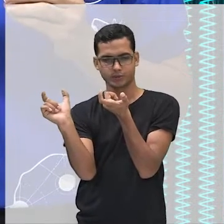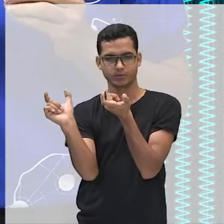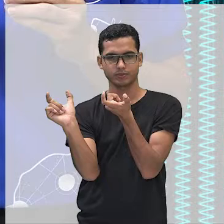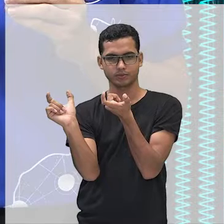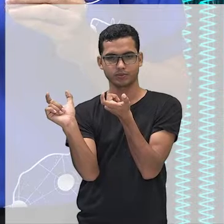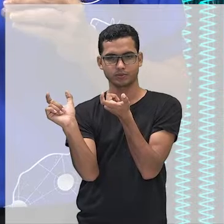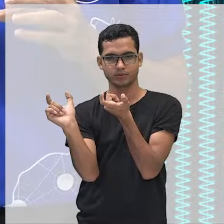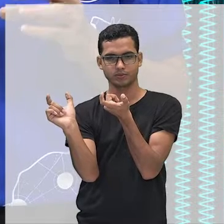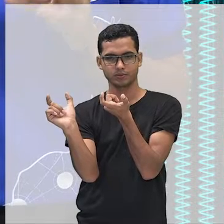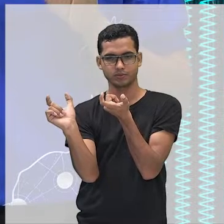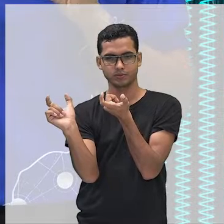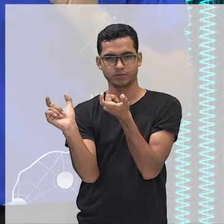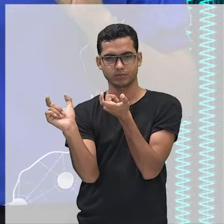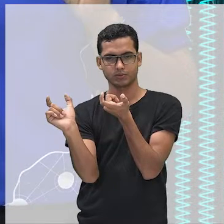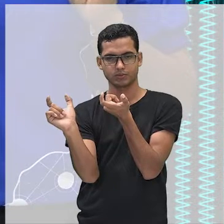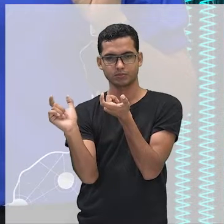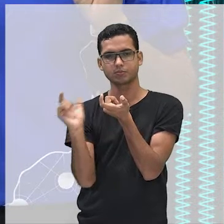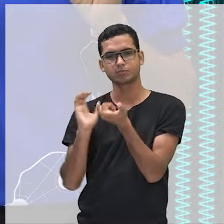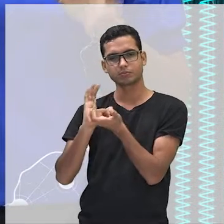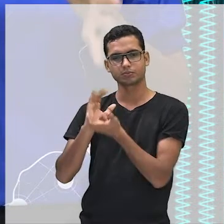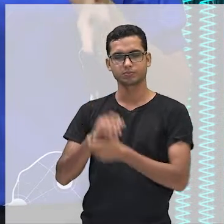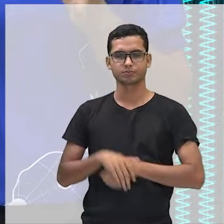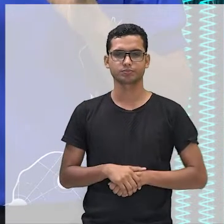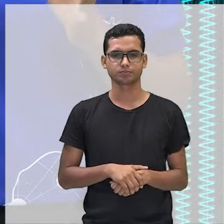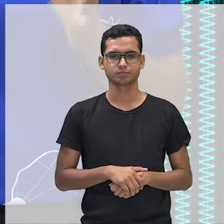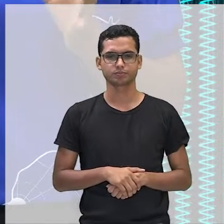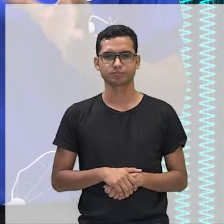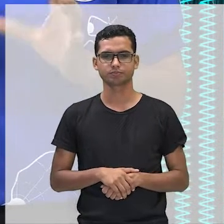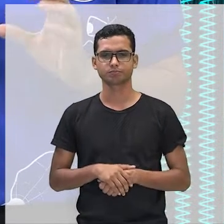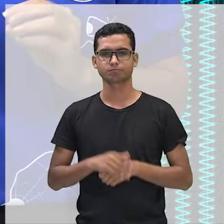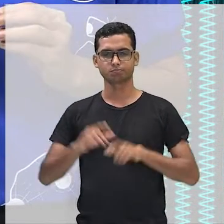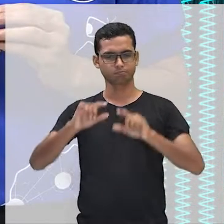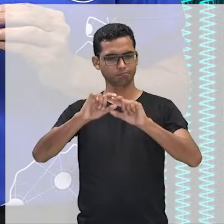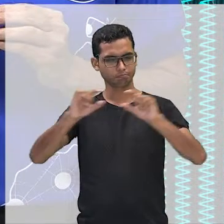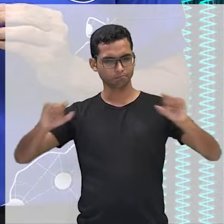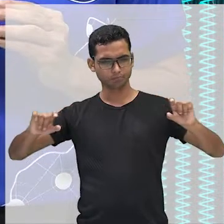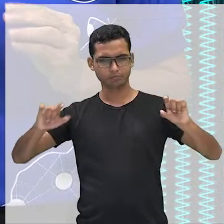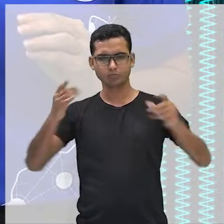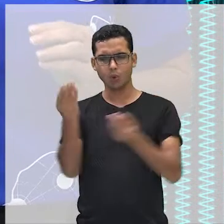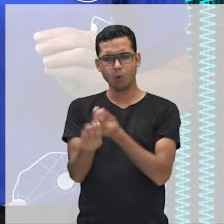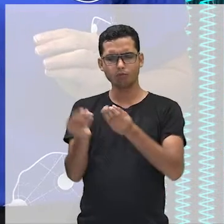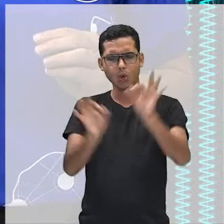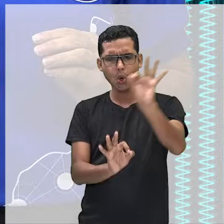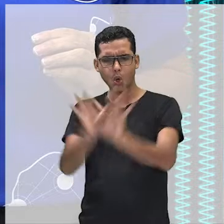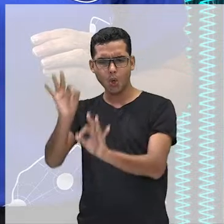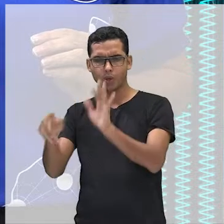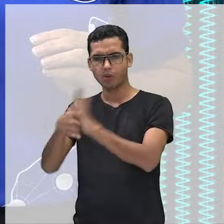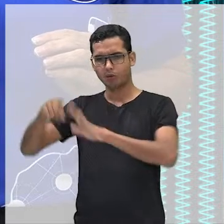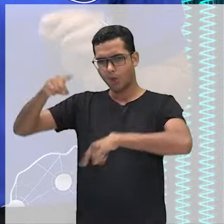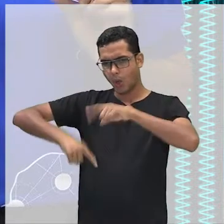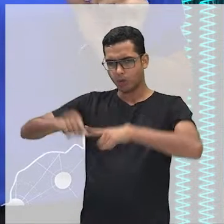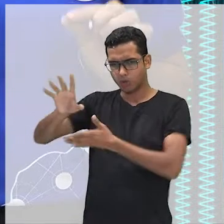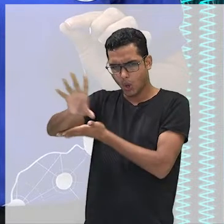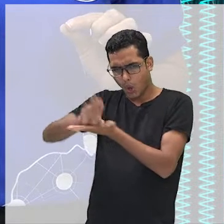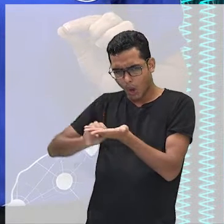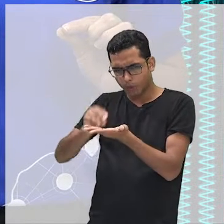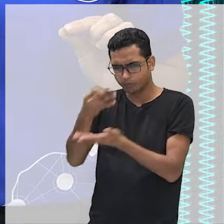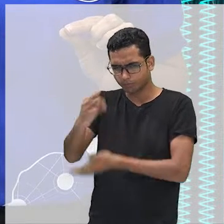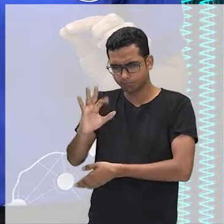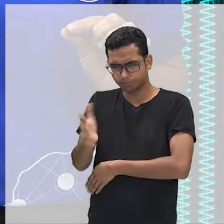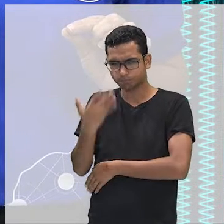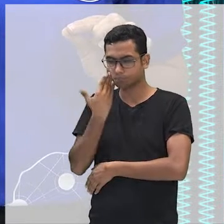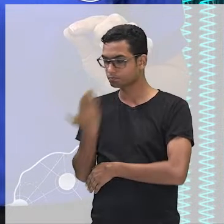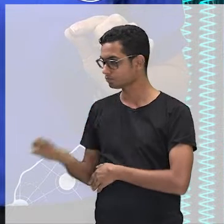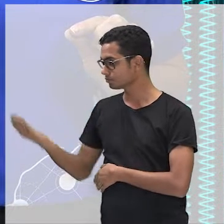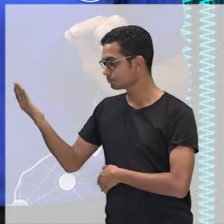mais na prática, não é? Lá ali na frase, onde é que fica mais ou menos esses objetos? Mas anotaram direitinho aqui, ó? Eles têm a